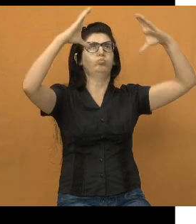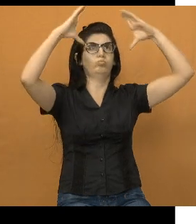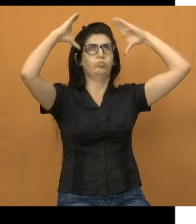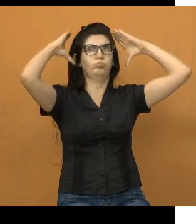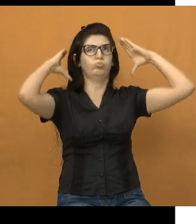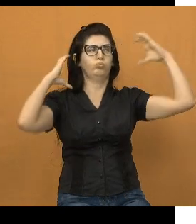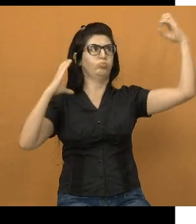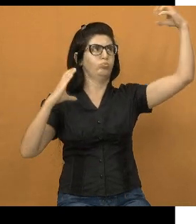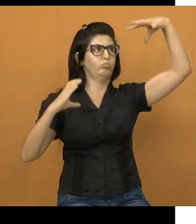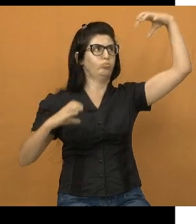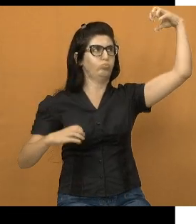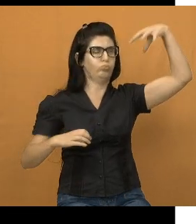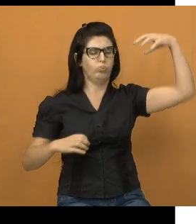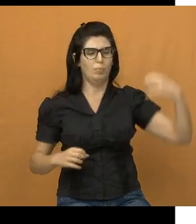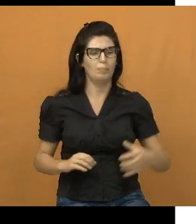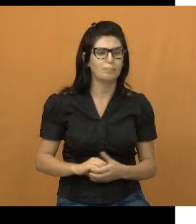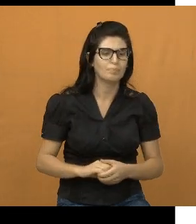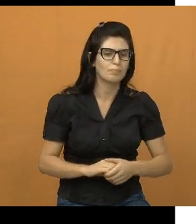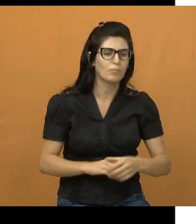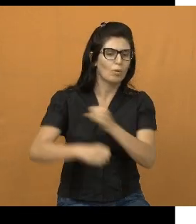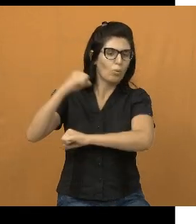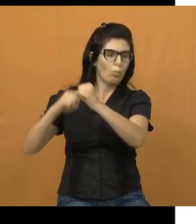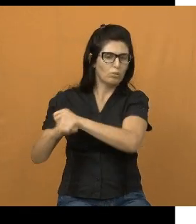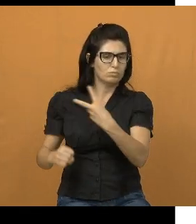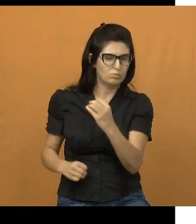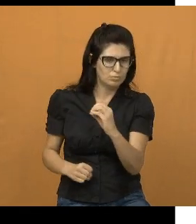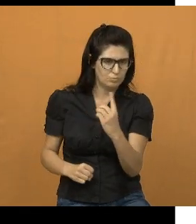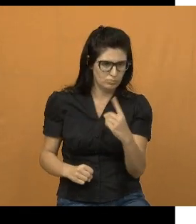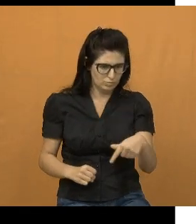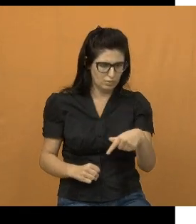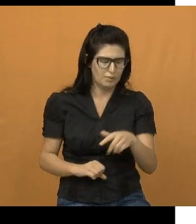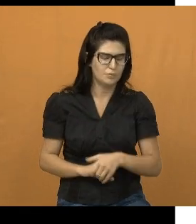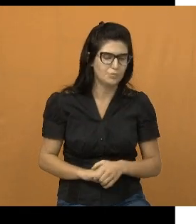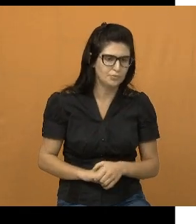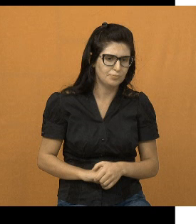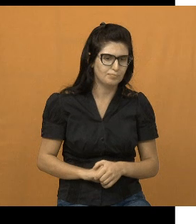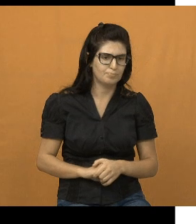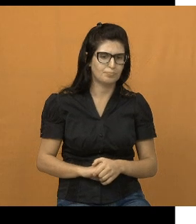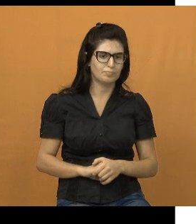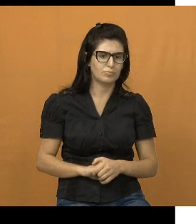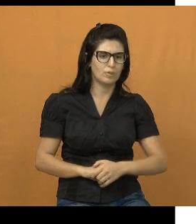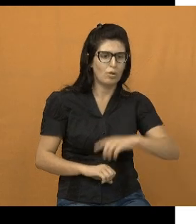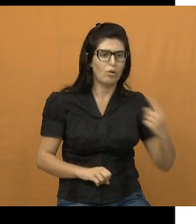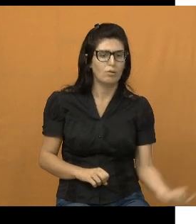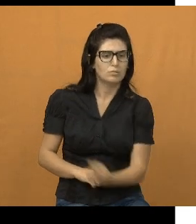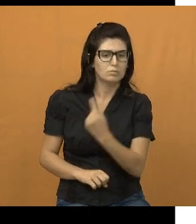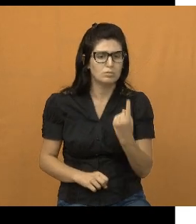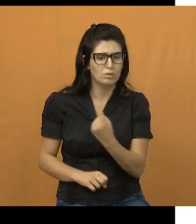Fechamos o ano de 2017 com